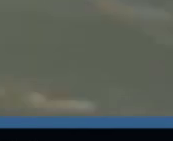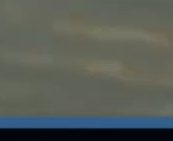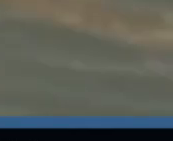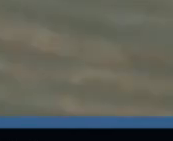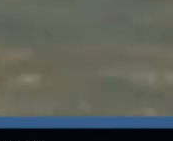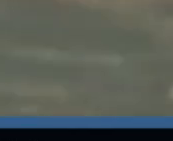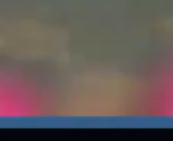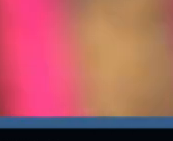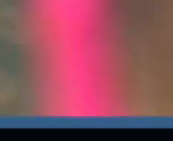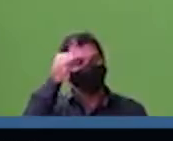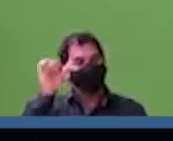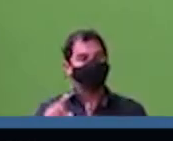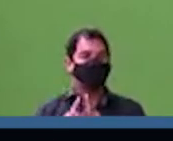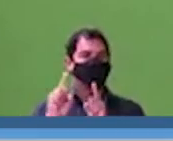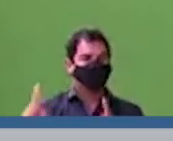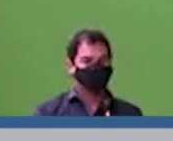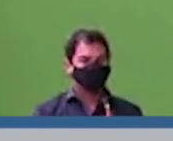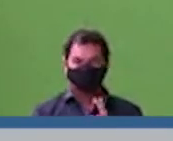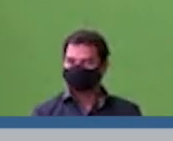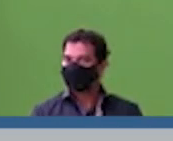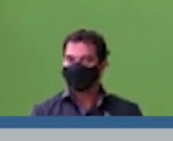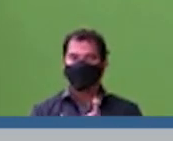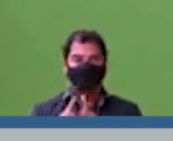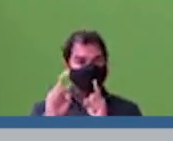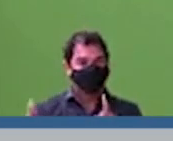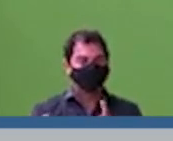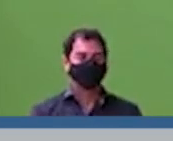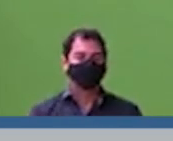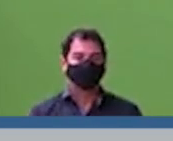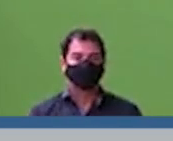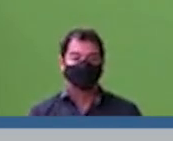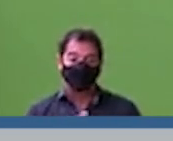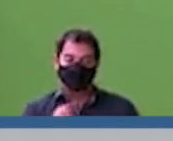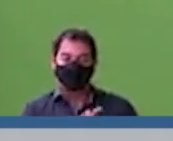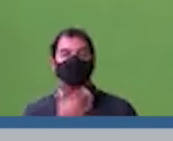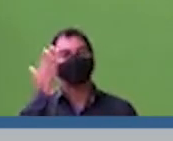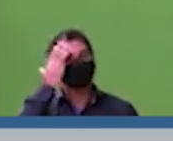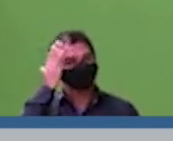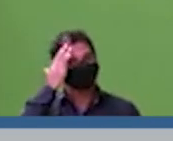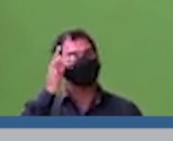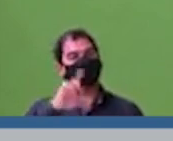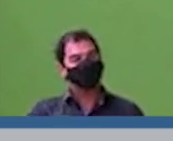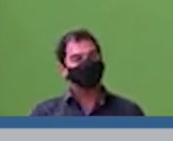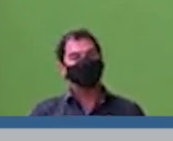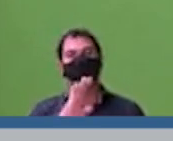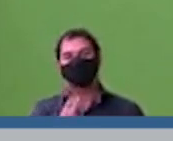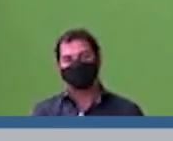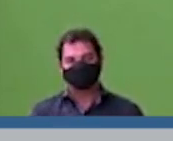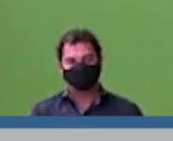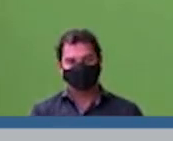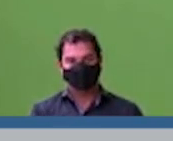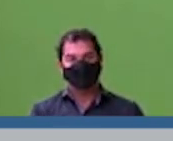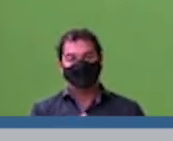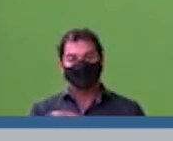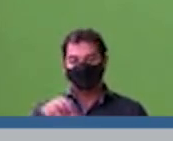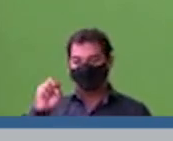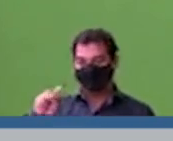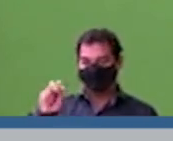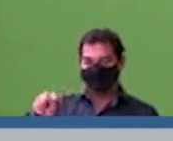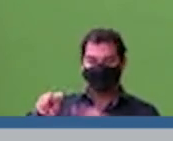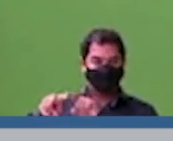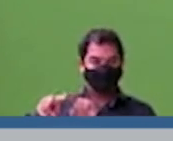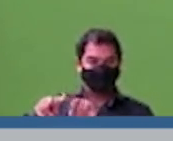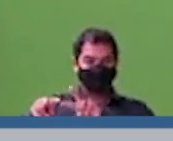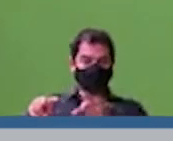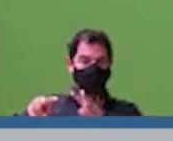variantes vindas da Ásia. Nós sabemos que já há variantes aqui ao redor